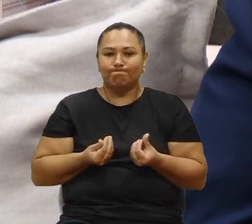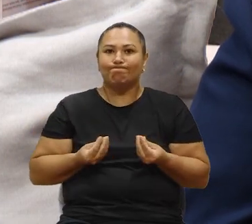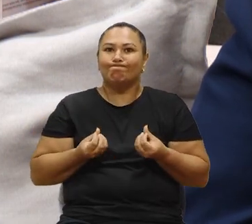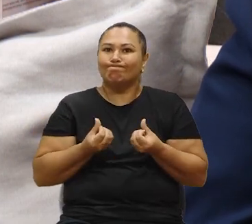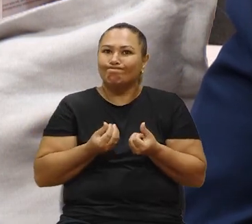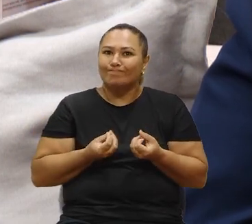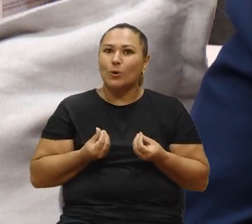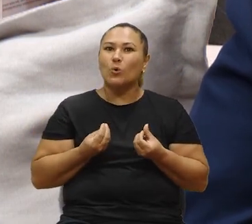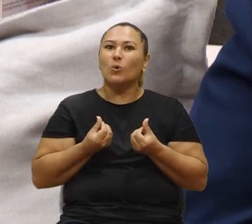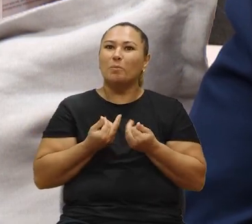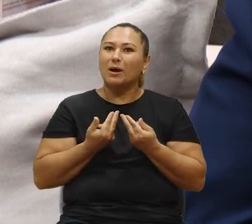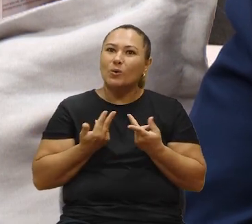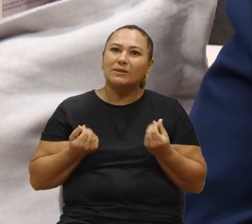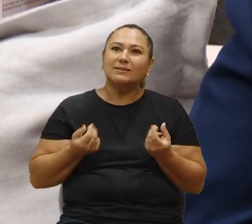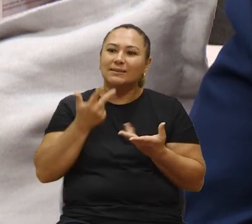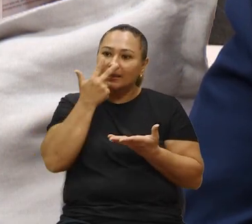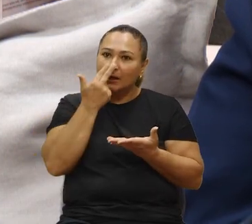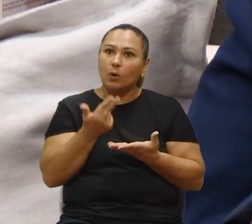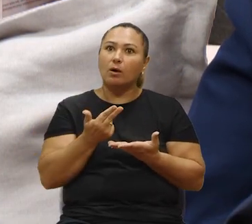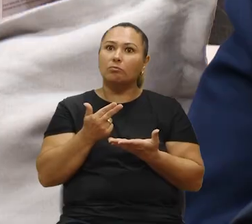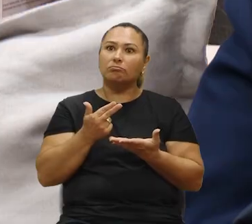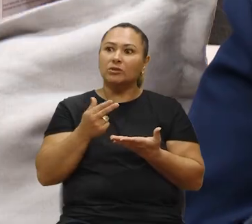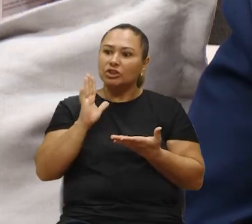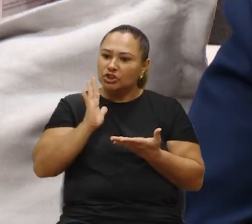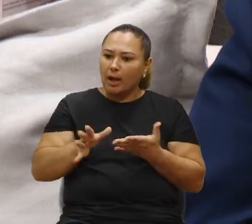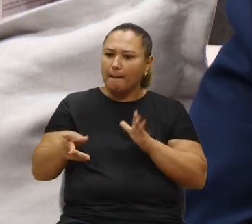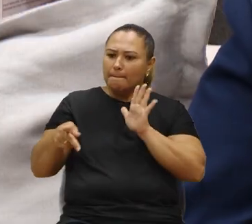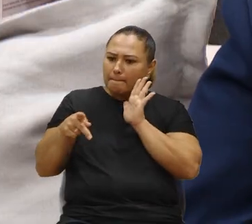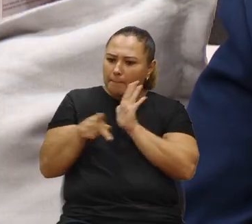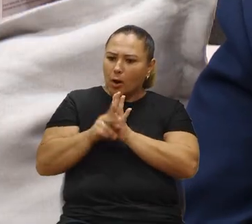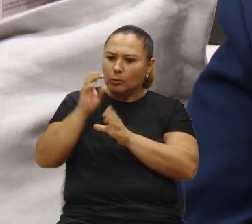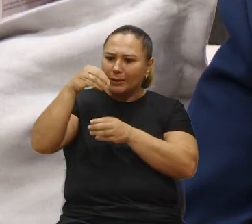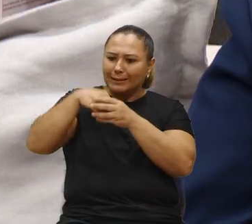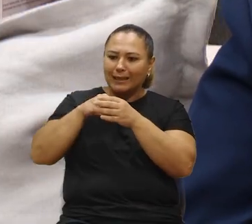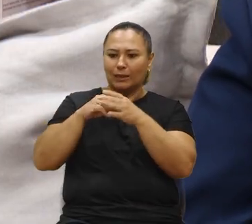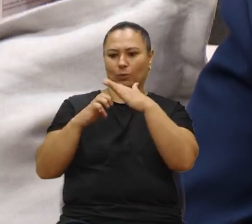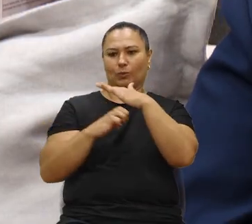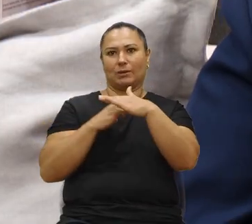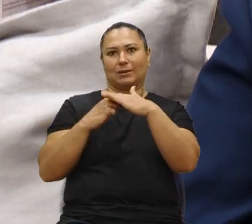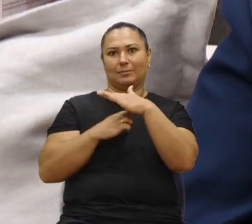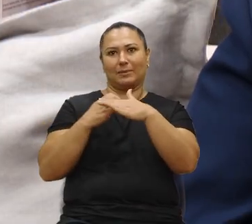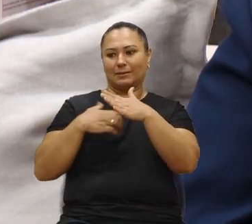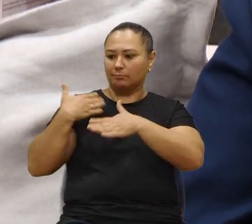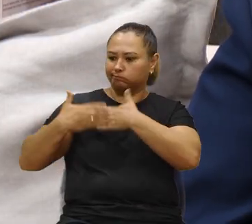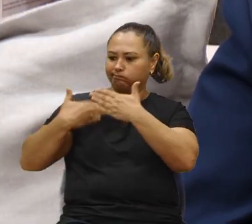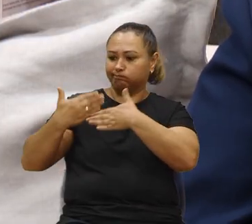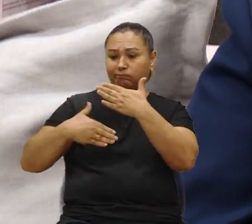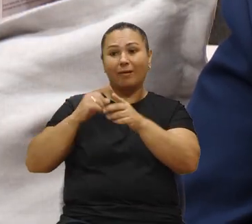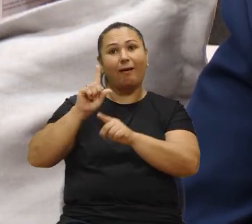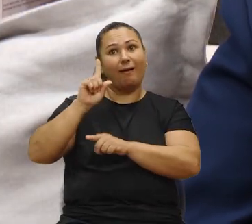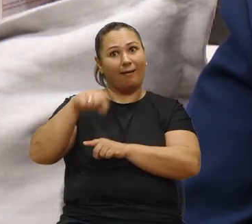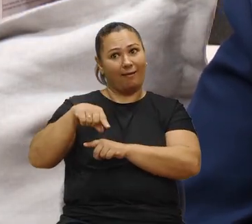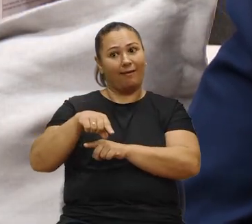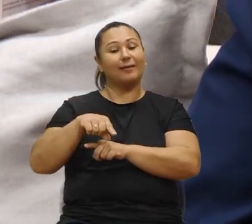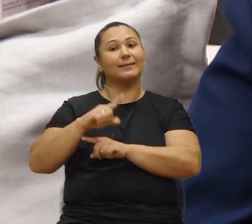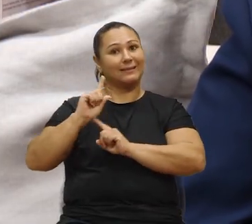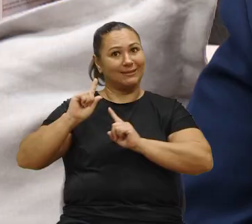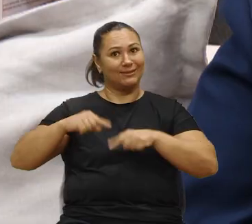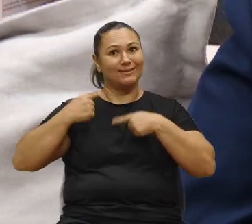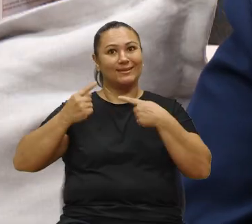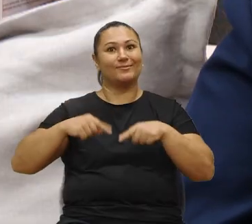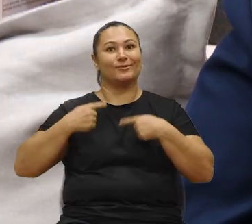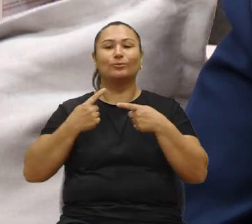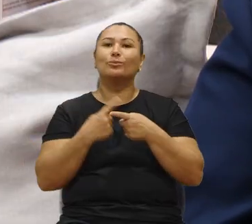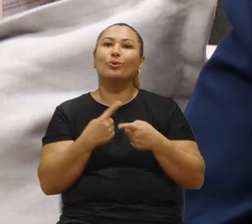algo genuíno, tem que ser algo que esteja na cultura da empresa. E eu vejo que este é um grande